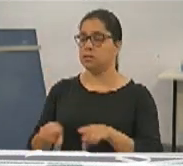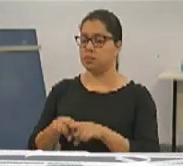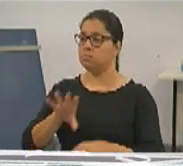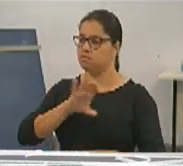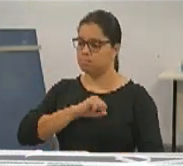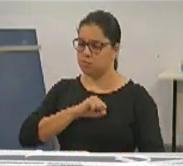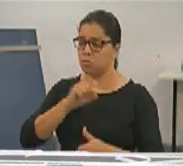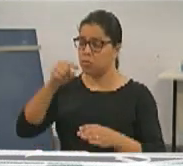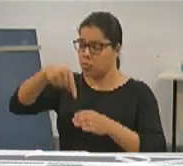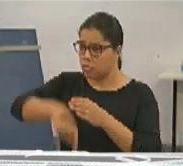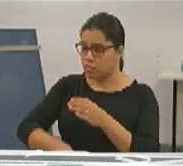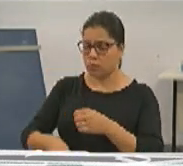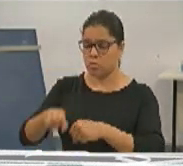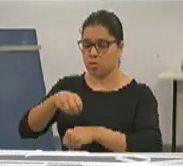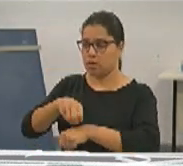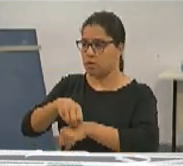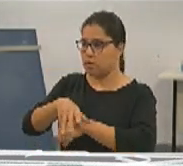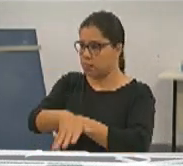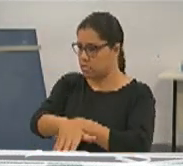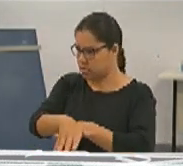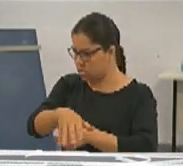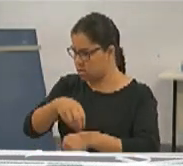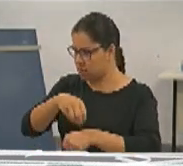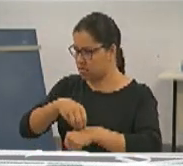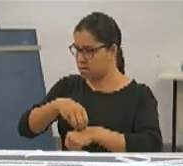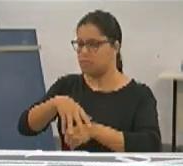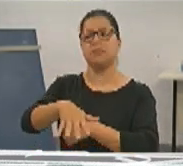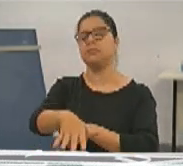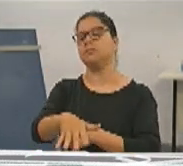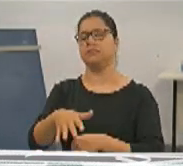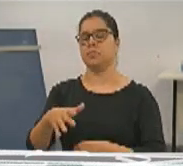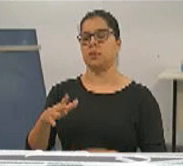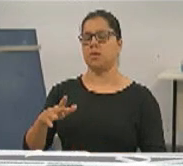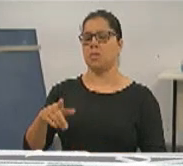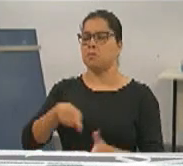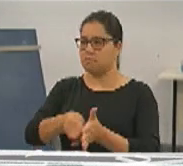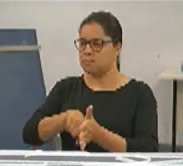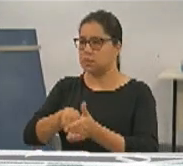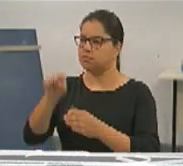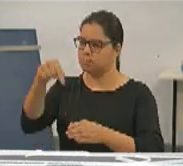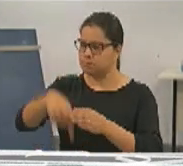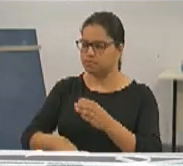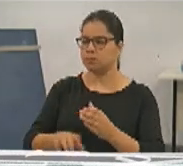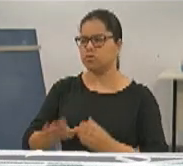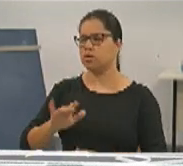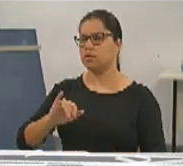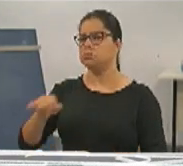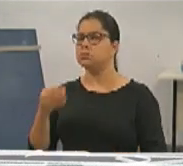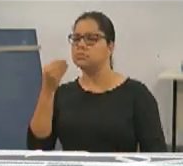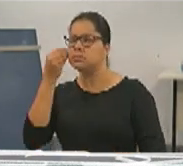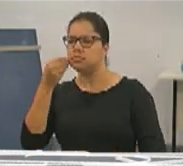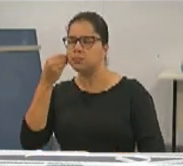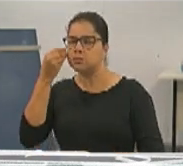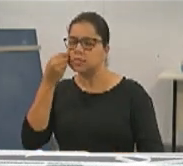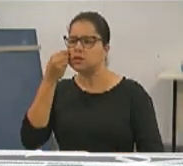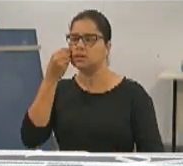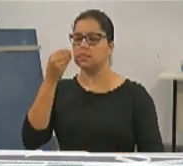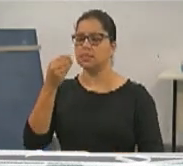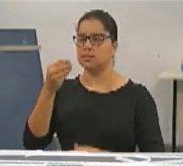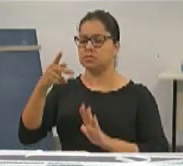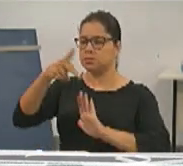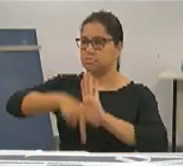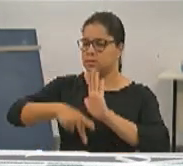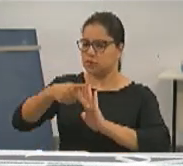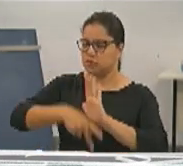universitária com processos participativos, que é meu forte, né? Já tive a oportunidade de trabalhar na área de planejamento